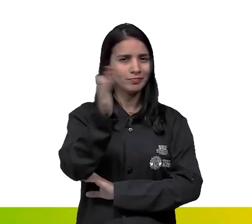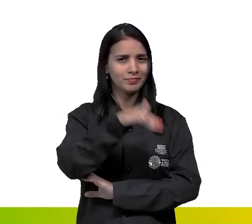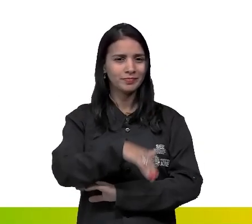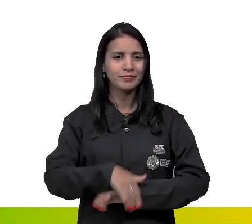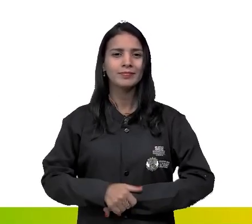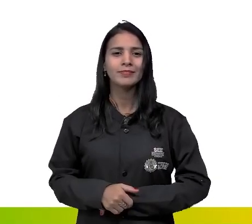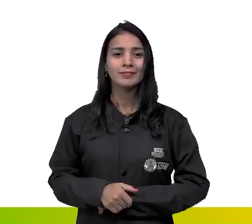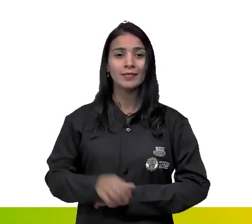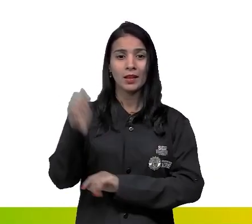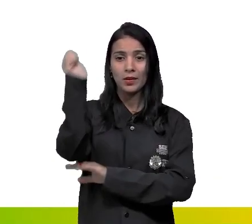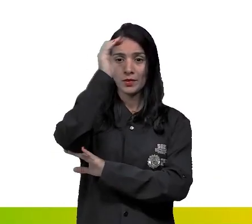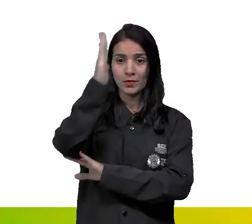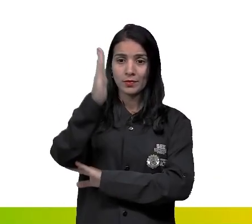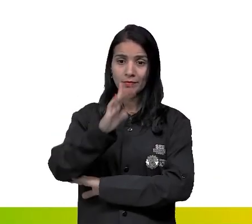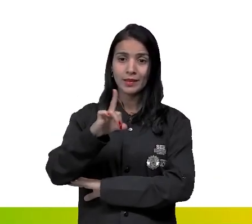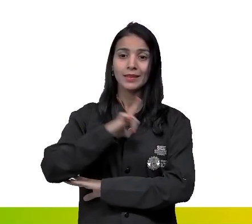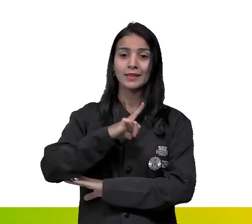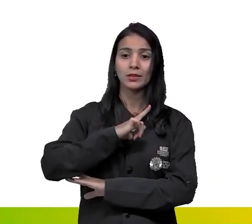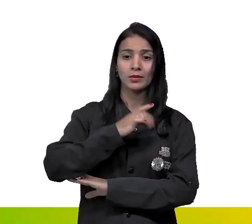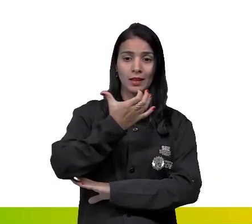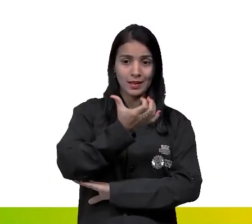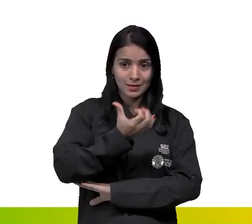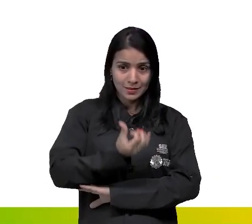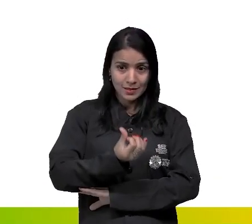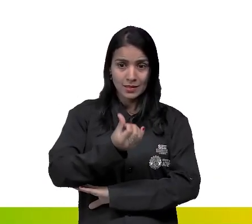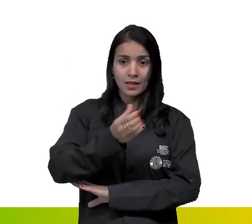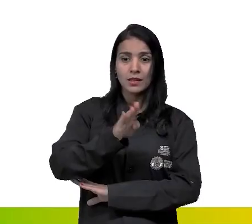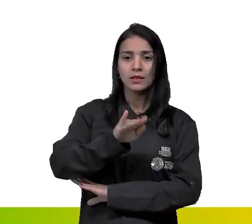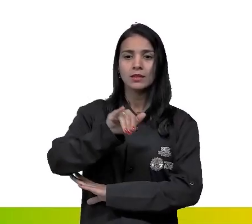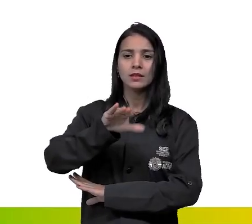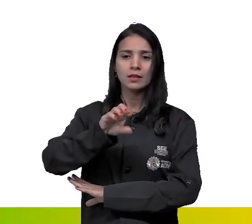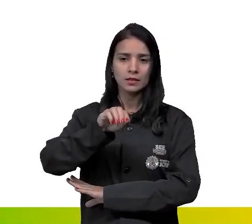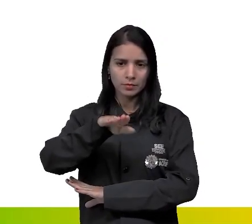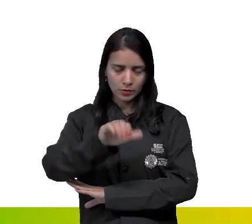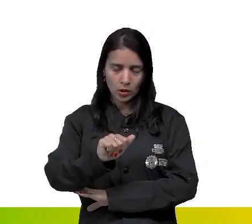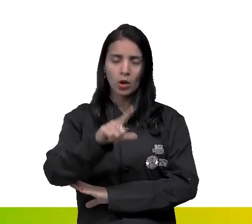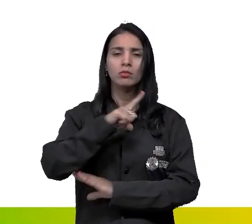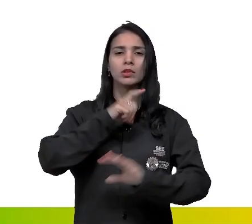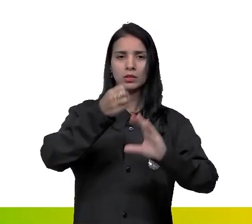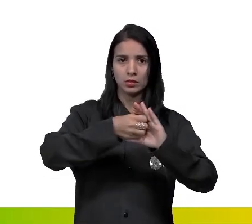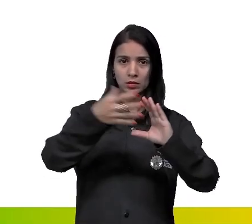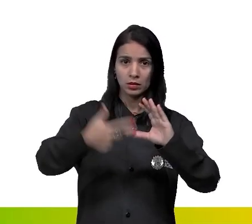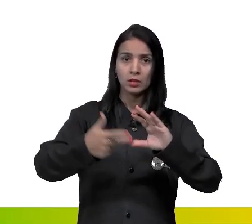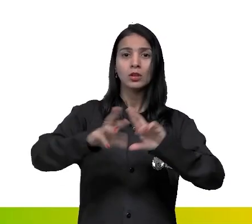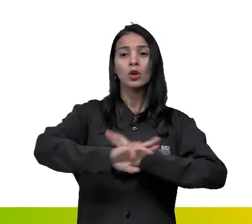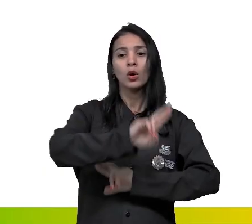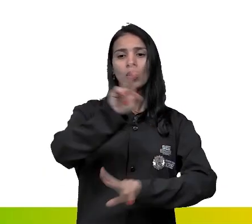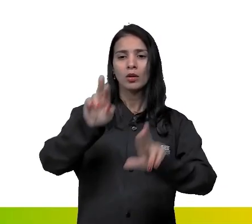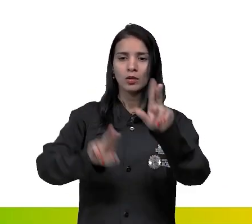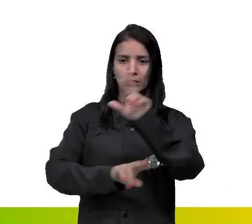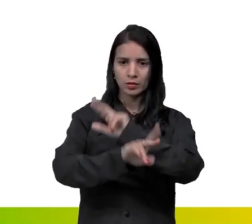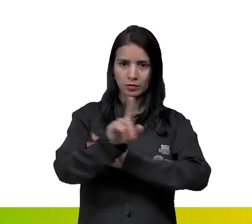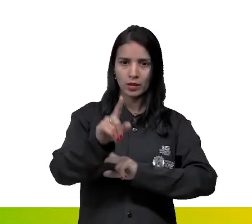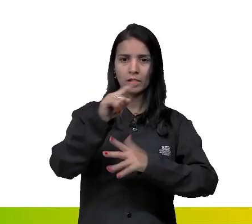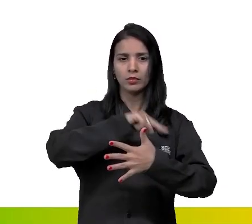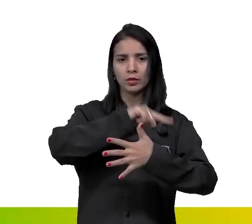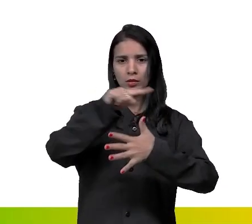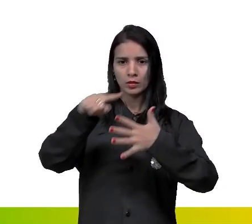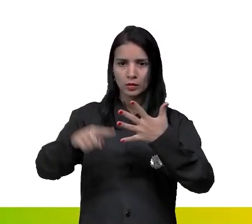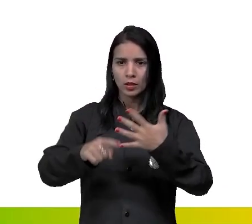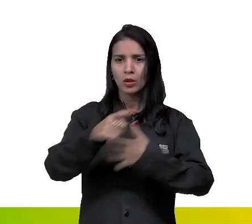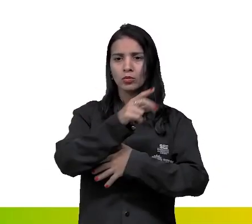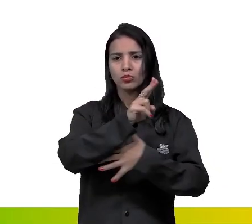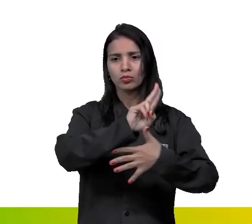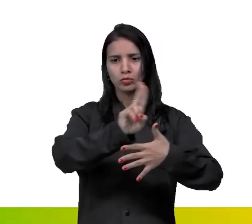Brasil é formado por 6 biomas, de características distintas, Quais são eles? Amazônia, Caatinga,